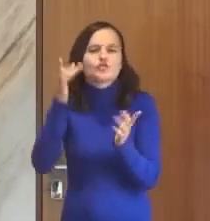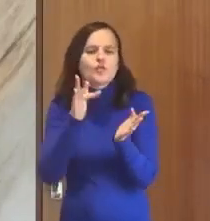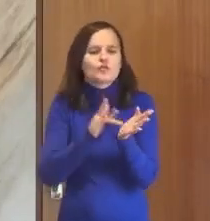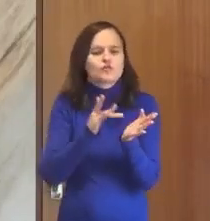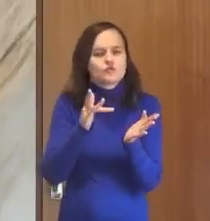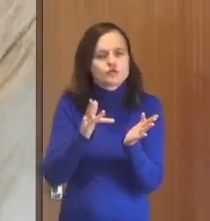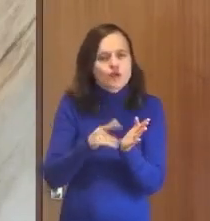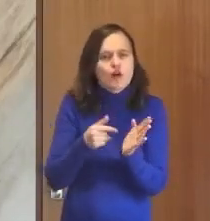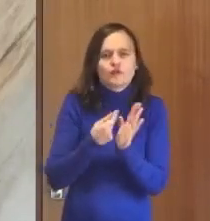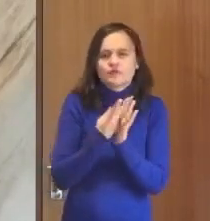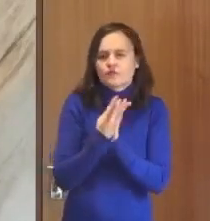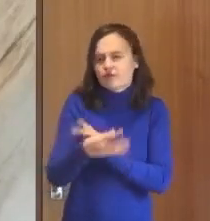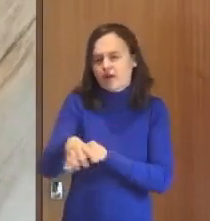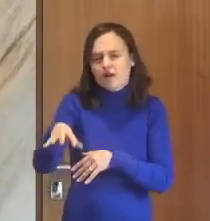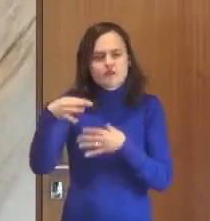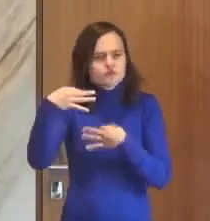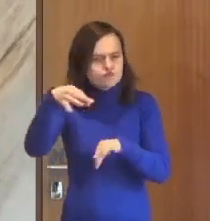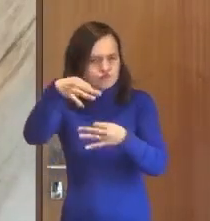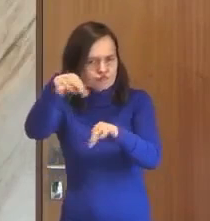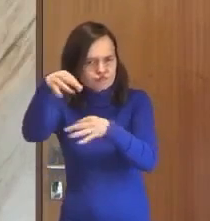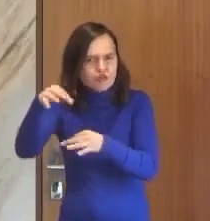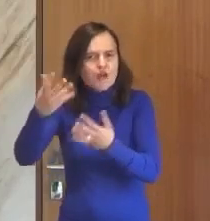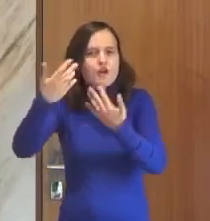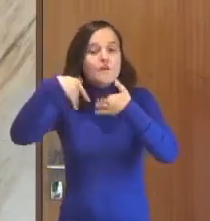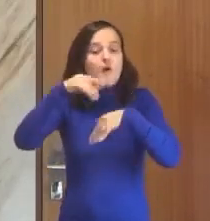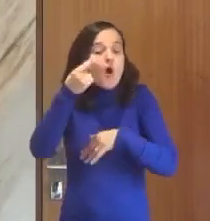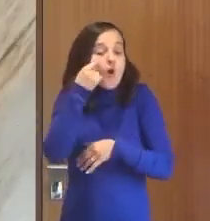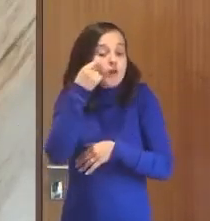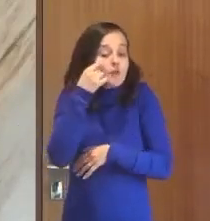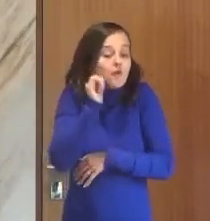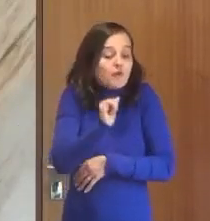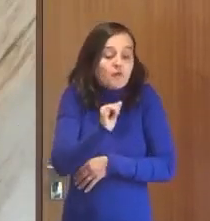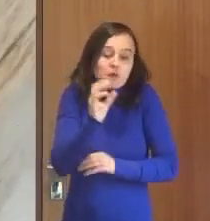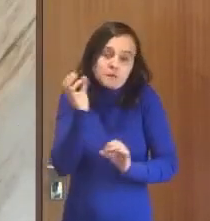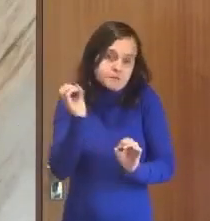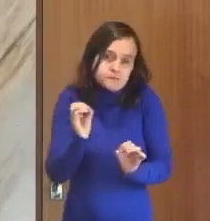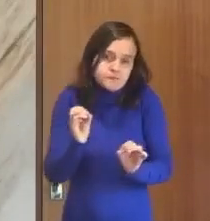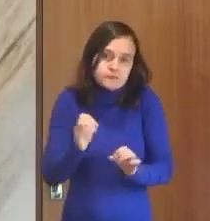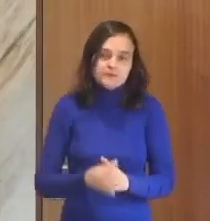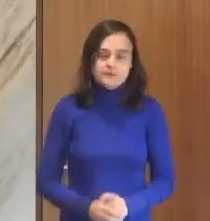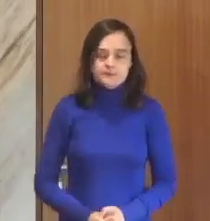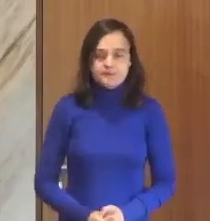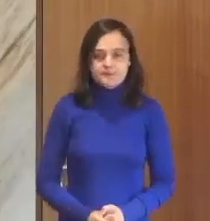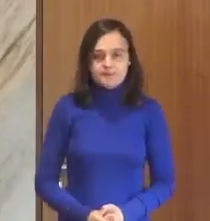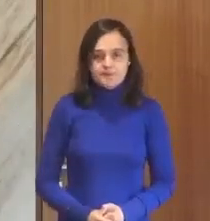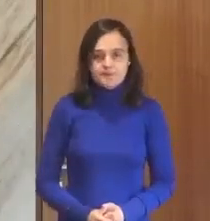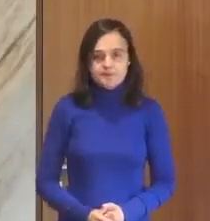sonetos soltos, mas não temos conhecimento deles.